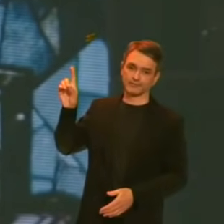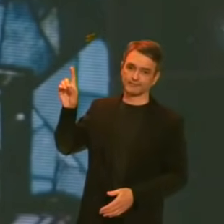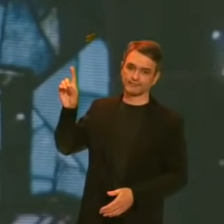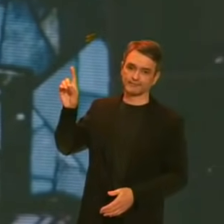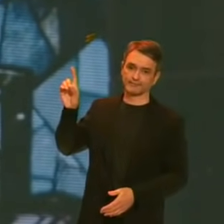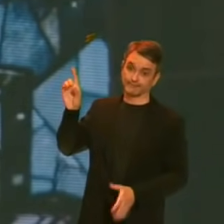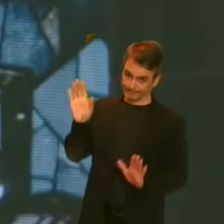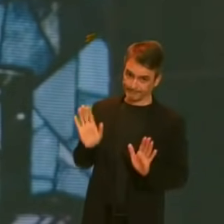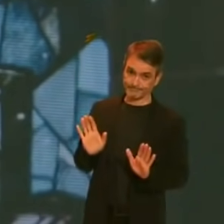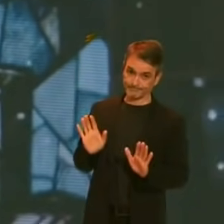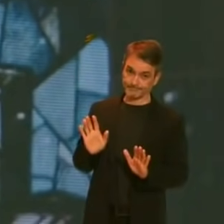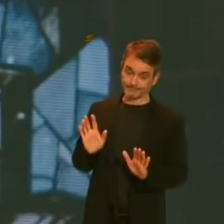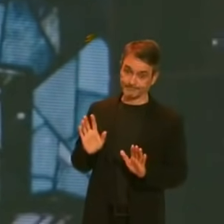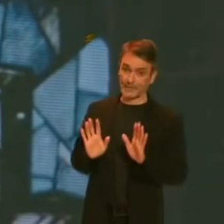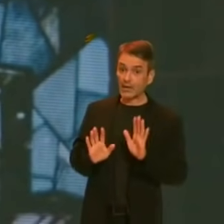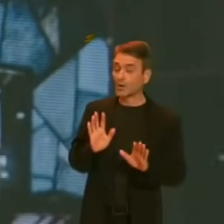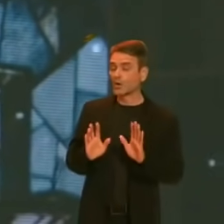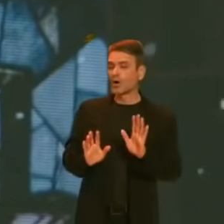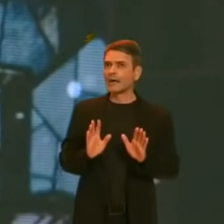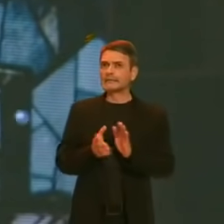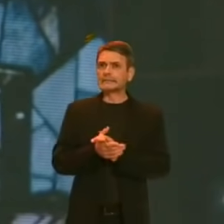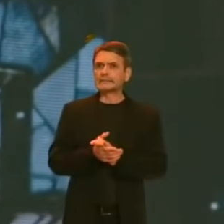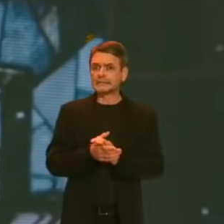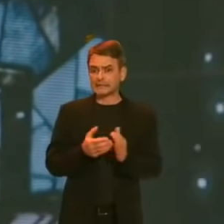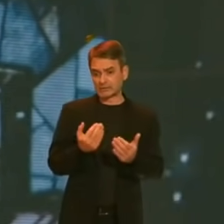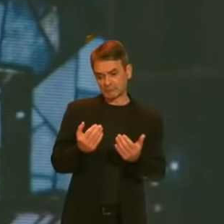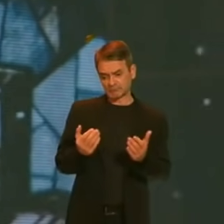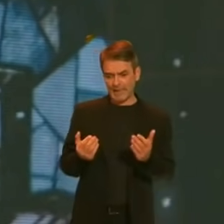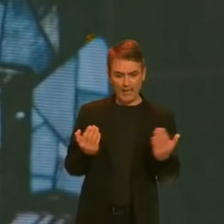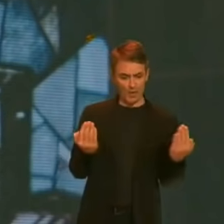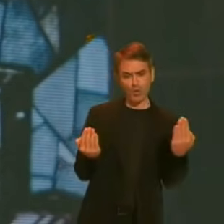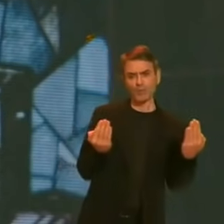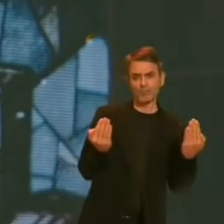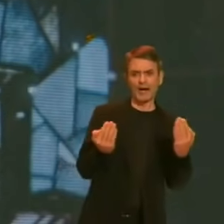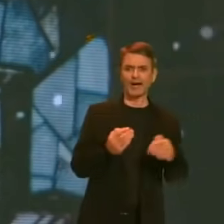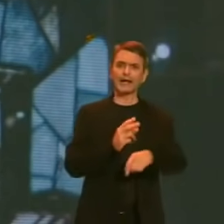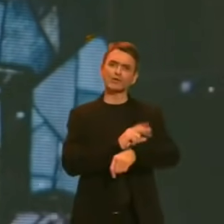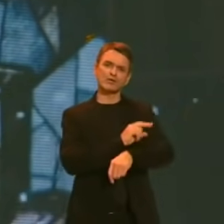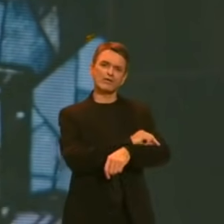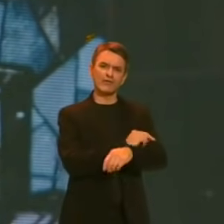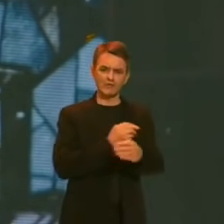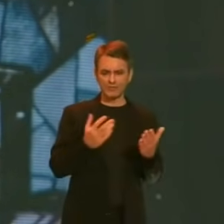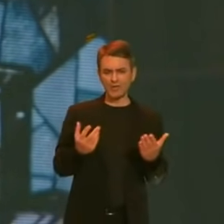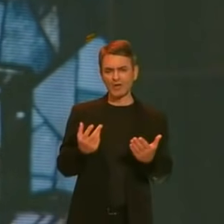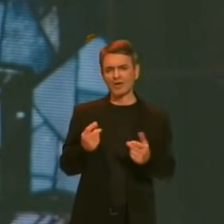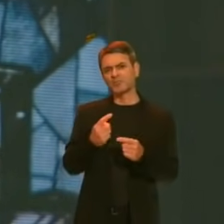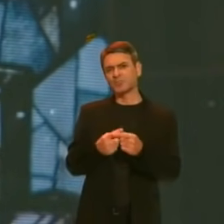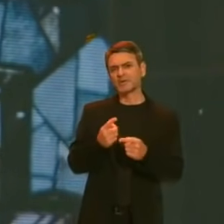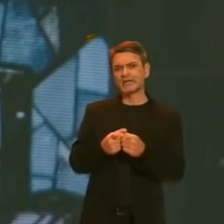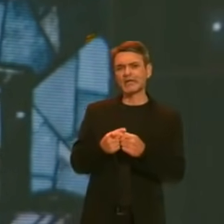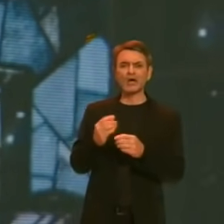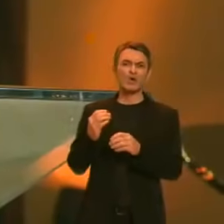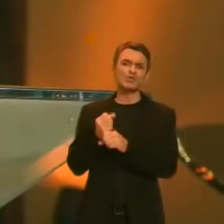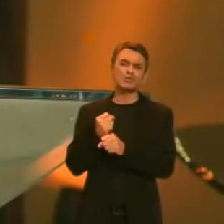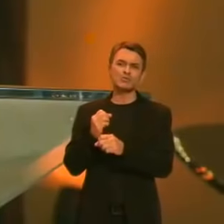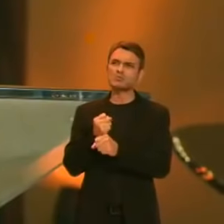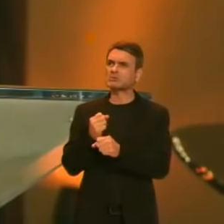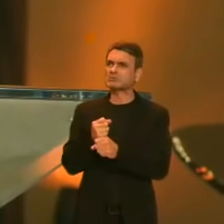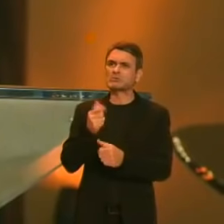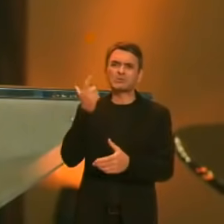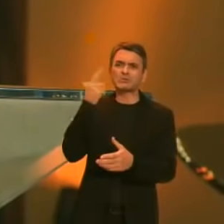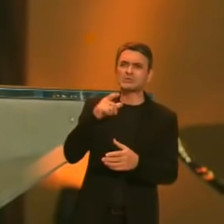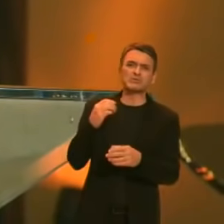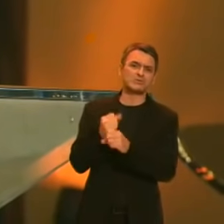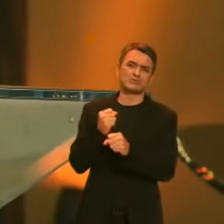por causa do número incalculável deles. Então não é tão importante a forma, etc.,